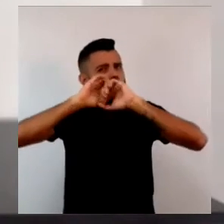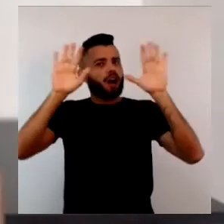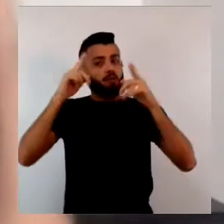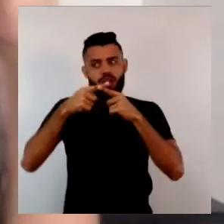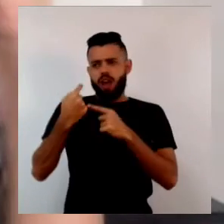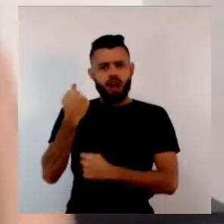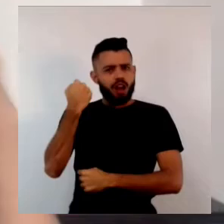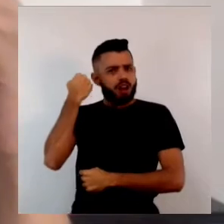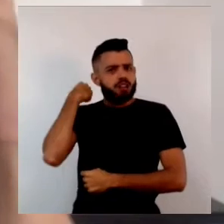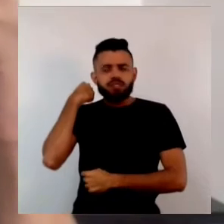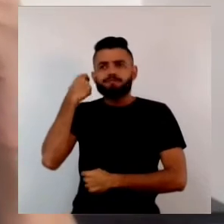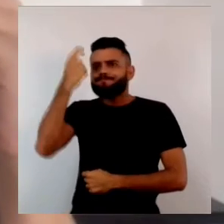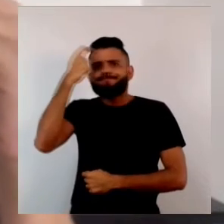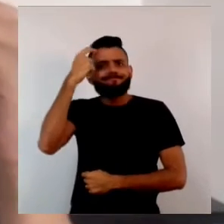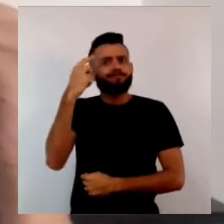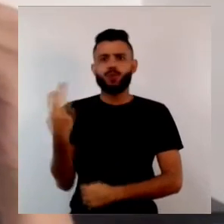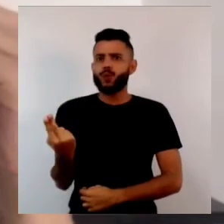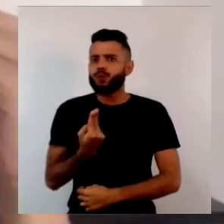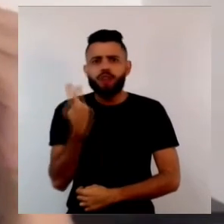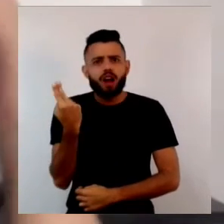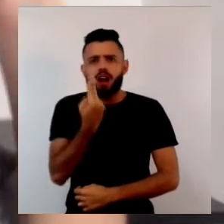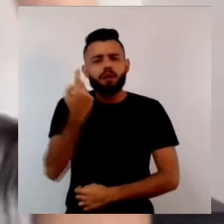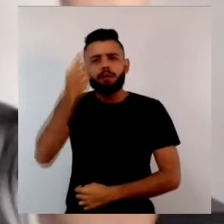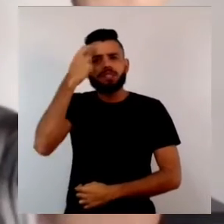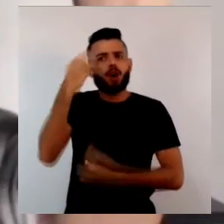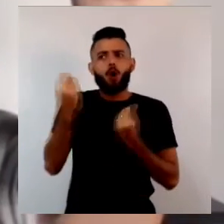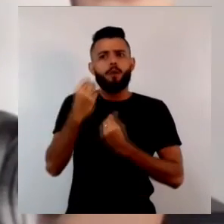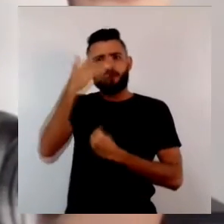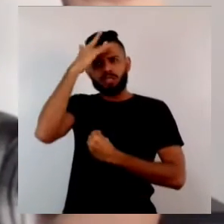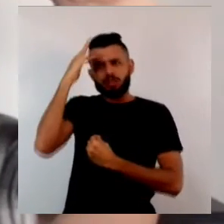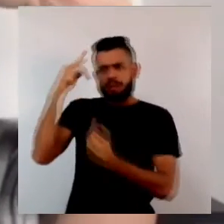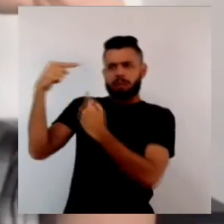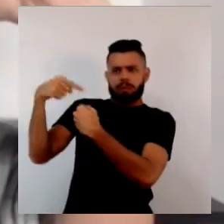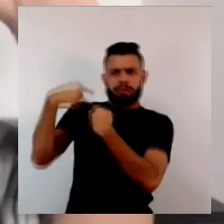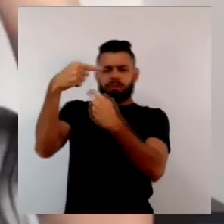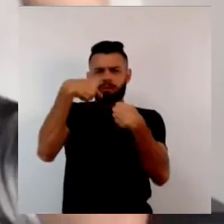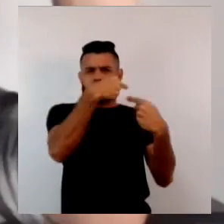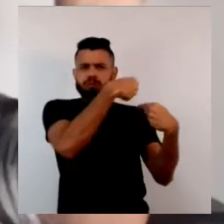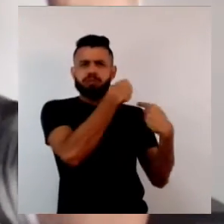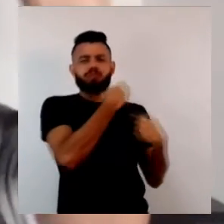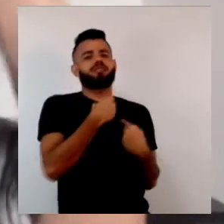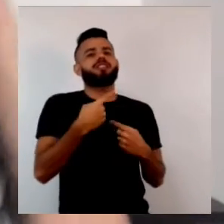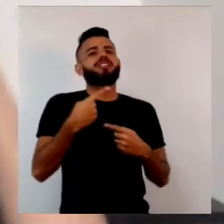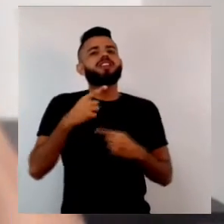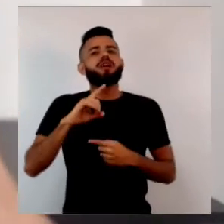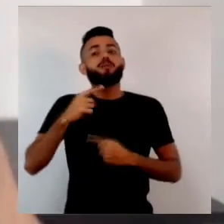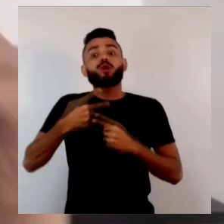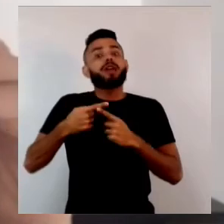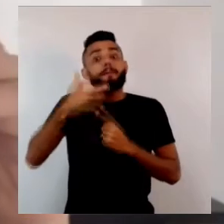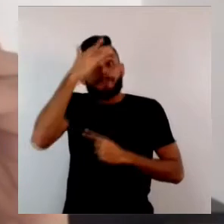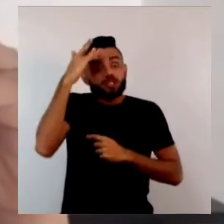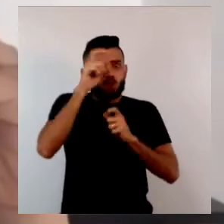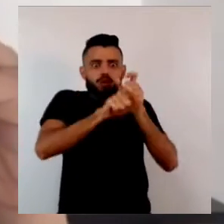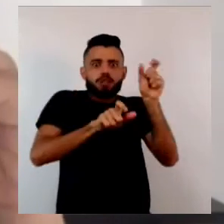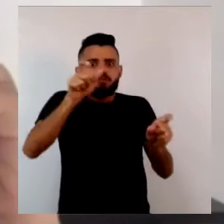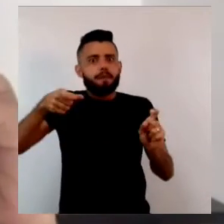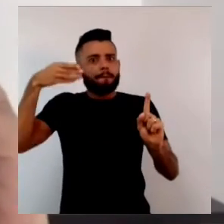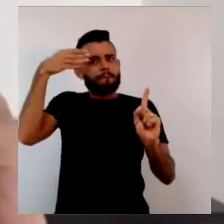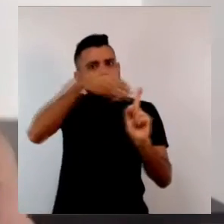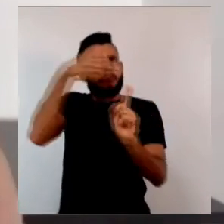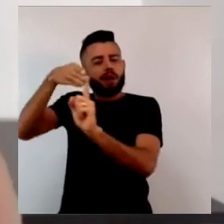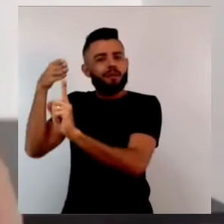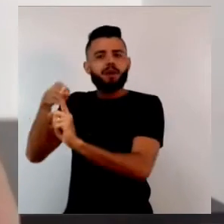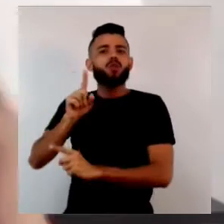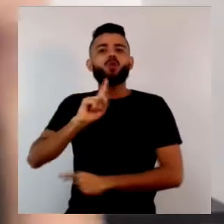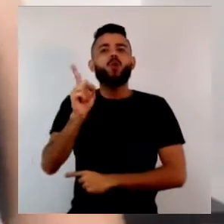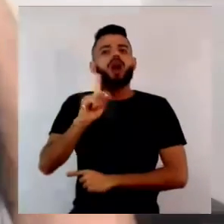racionalizar, pensar nesse tipo de ataque. Pô, é individualizado, não são mais as empresas, não é mais a imprensa, é a Carla Gimenez. Não é